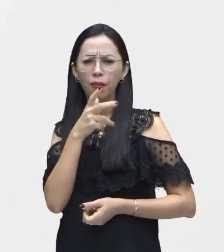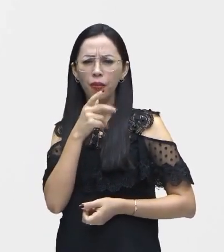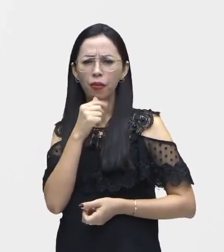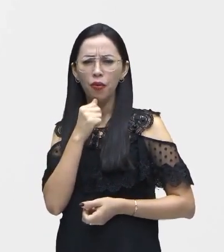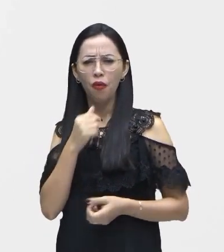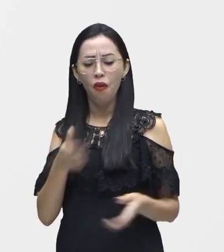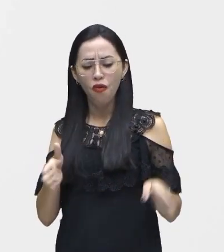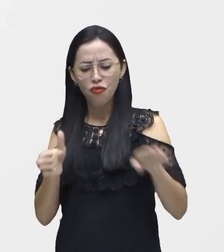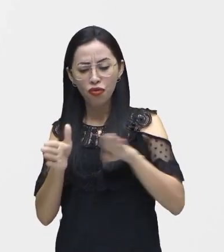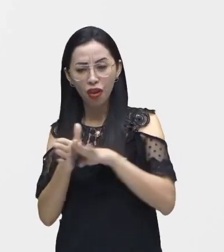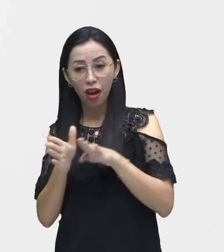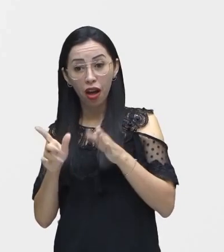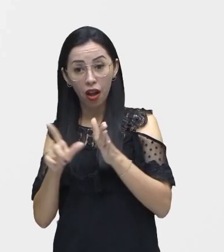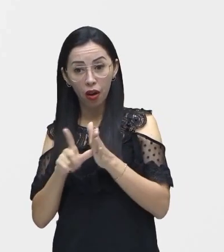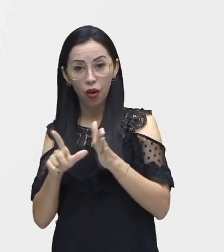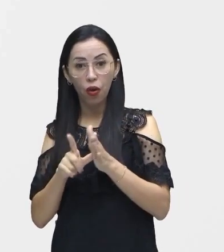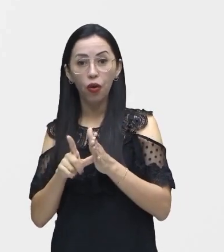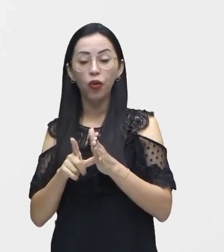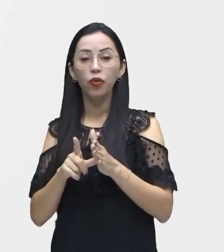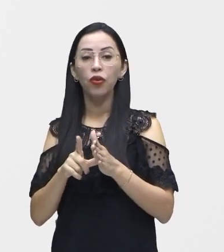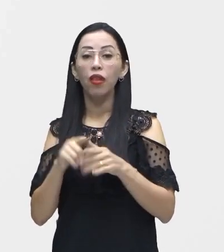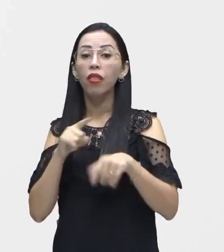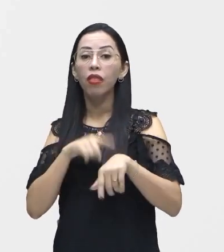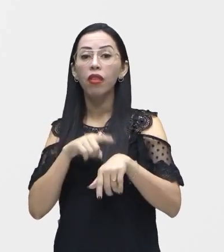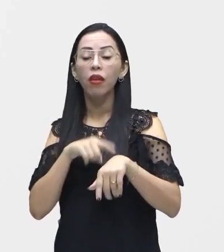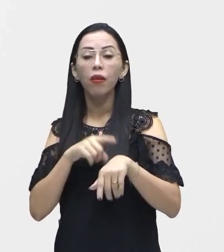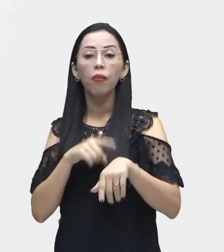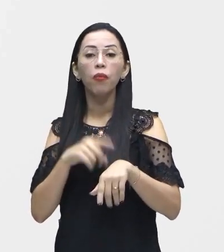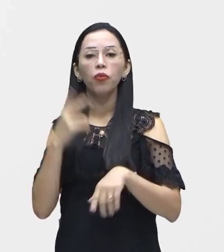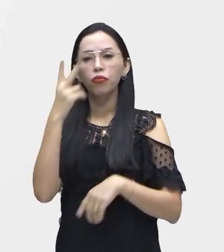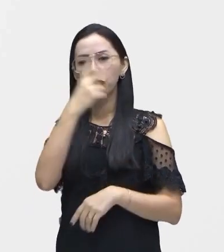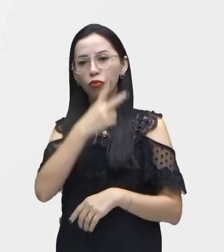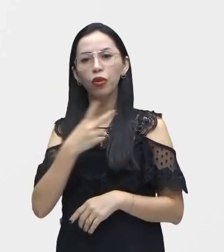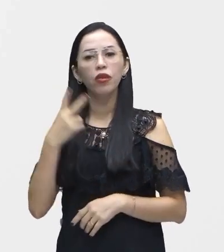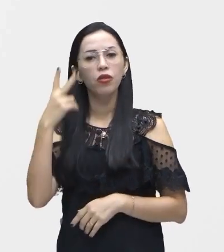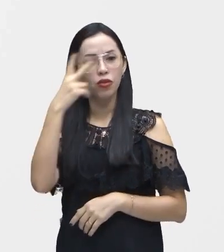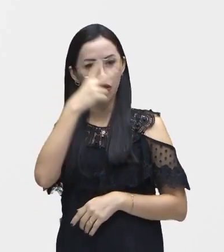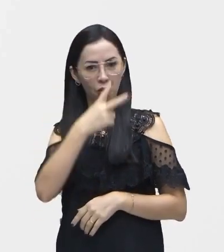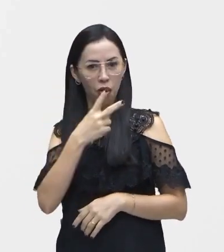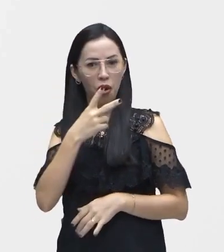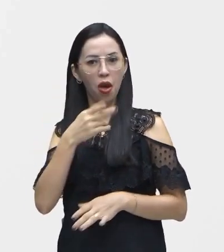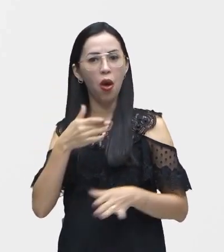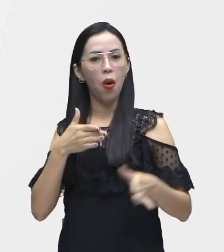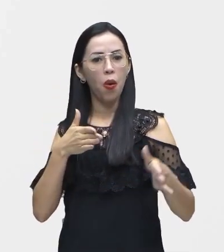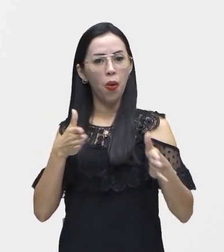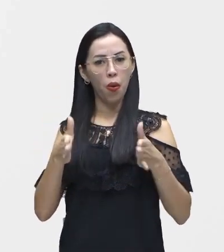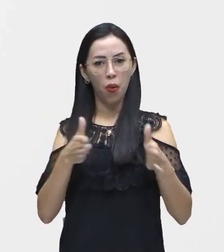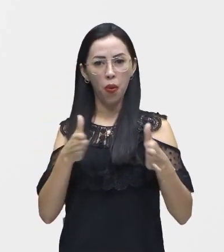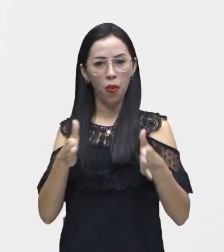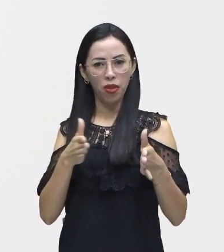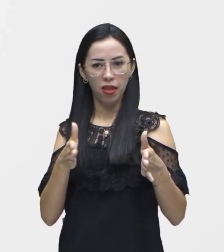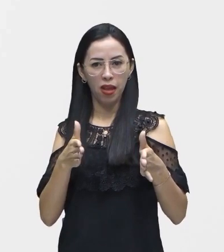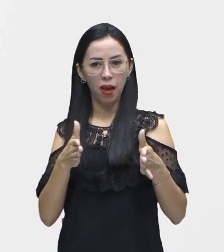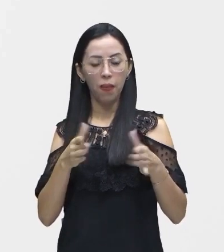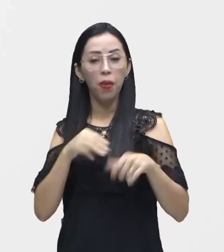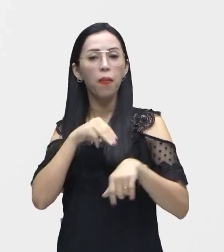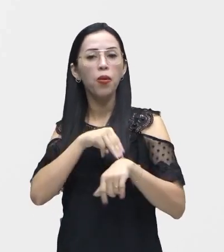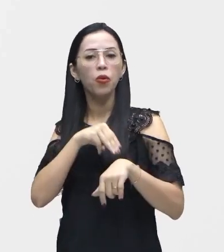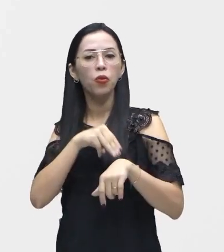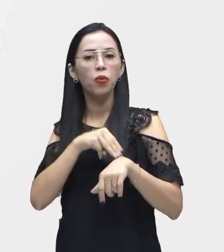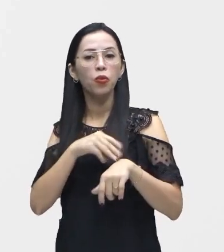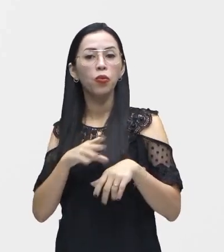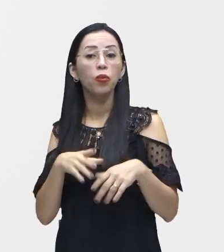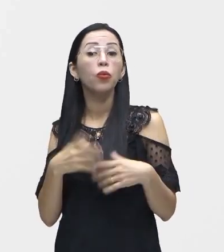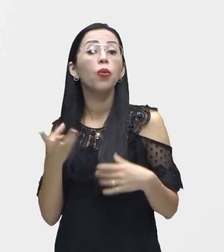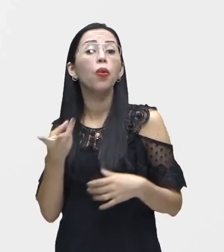centro da cidade. O tempo que Paula levou para chegar até a loja equivale a... Veja que todas as alternativas estão em quê?